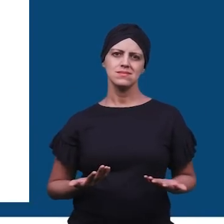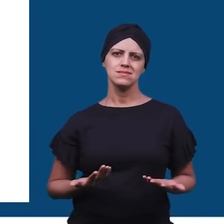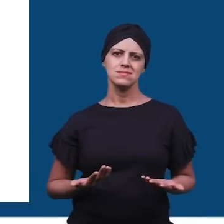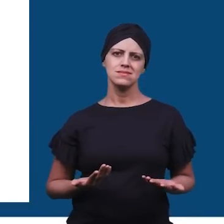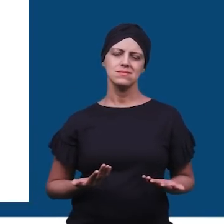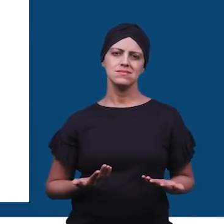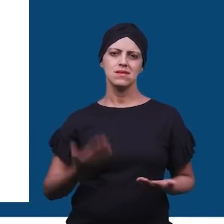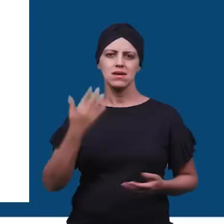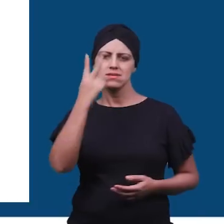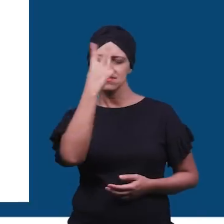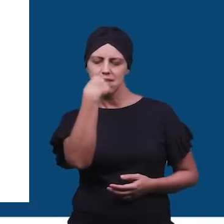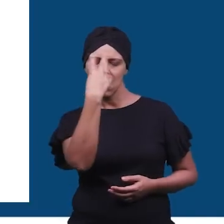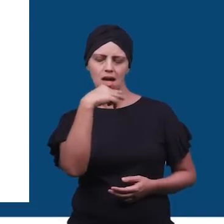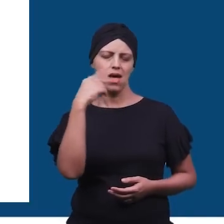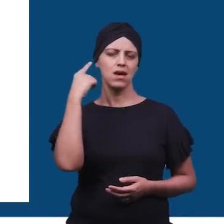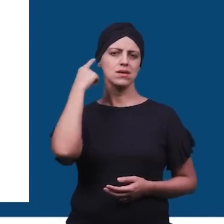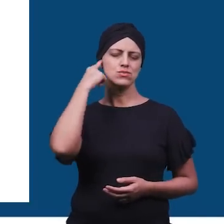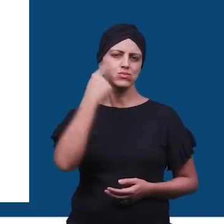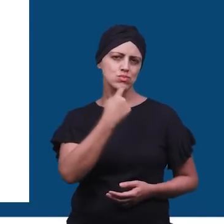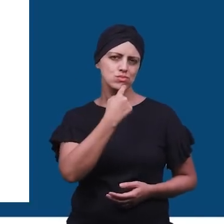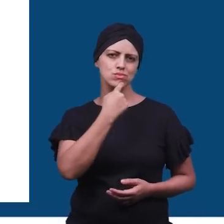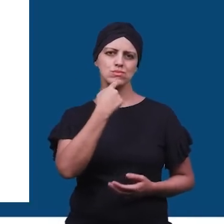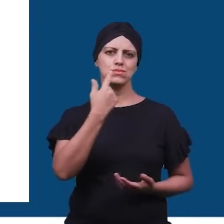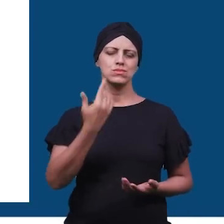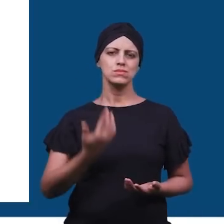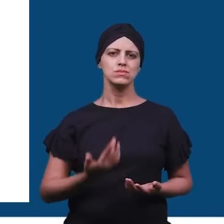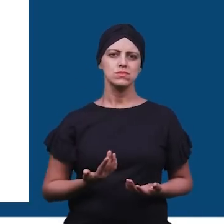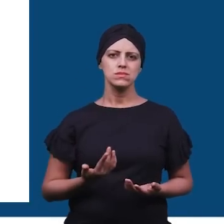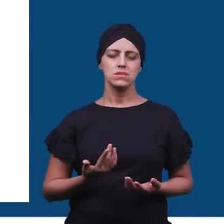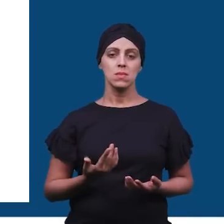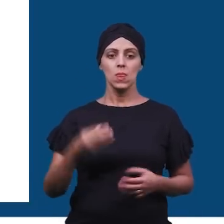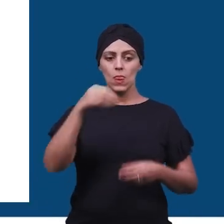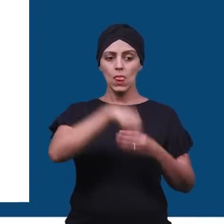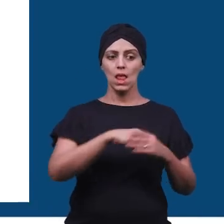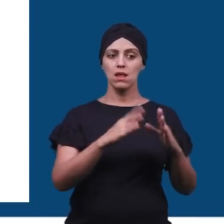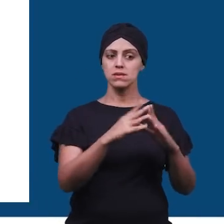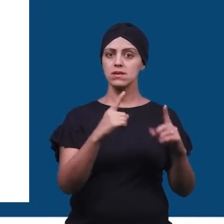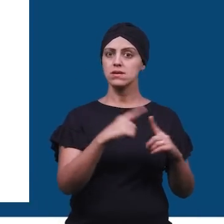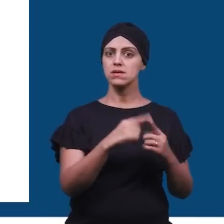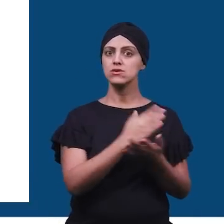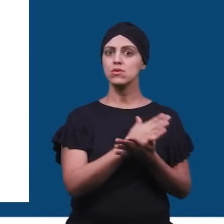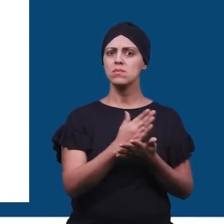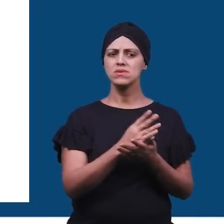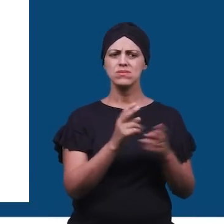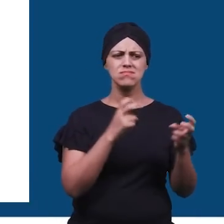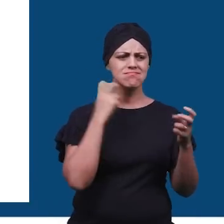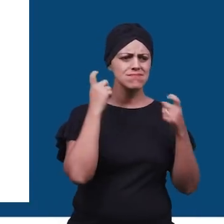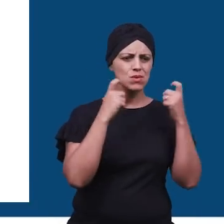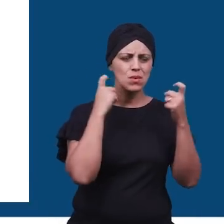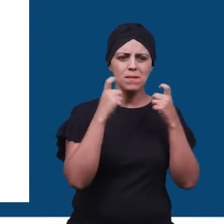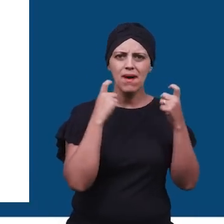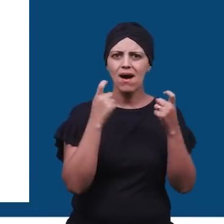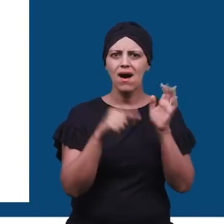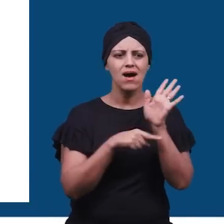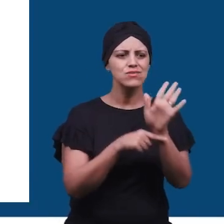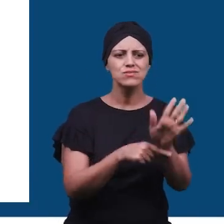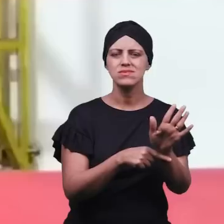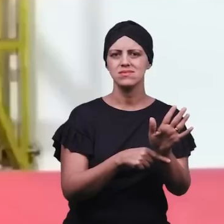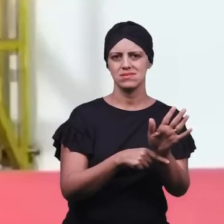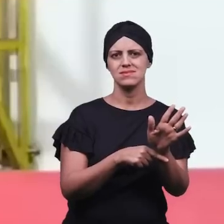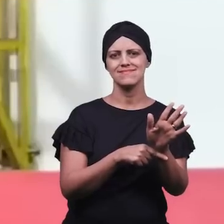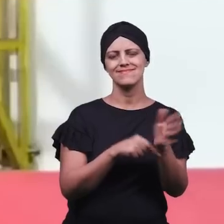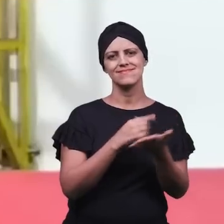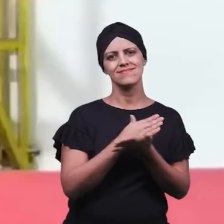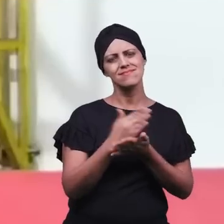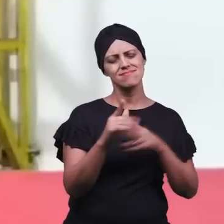além de ser cego, além de ser surdo. E nas igrejas começou essa preocupação. E